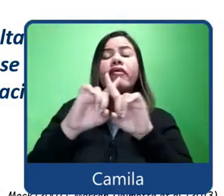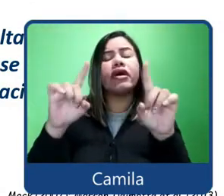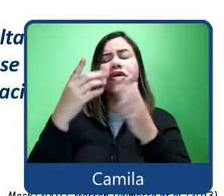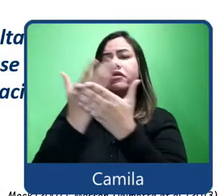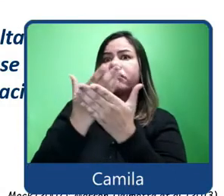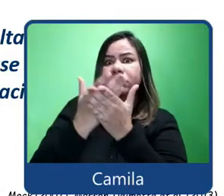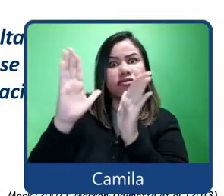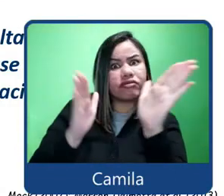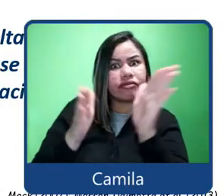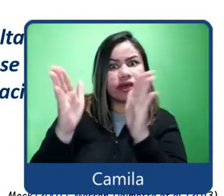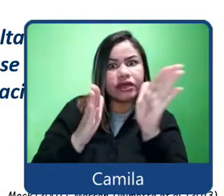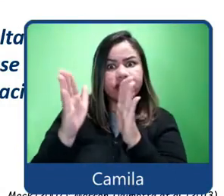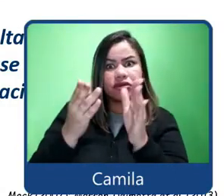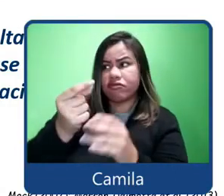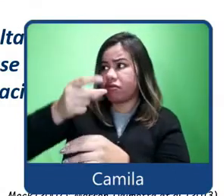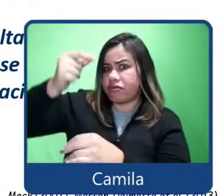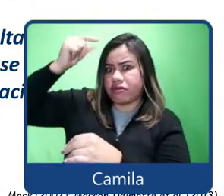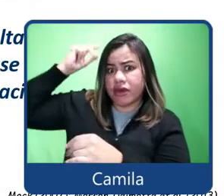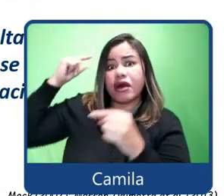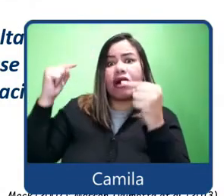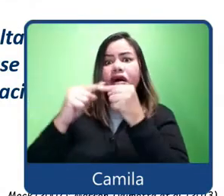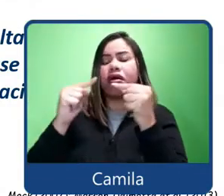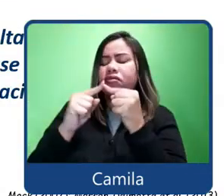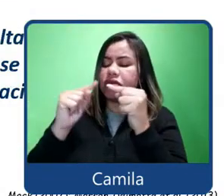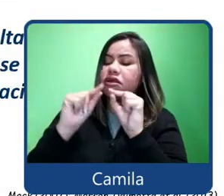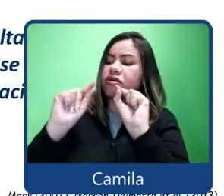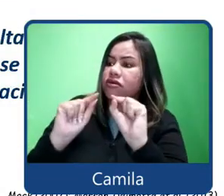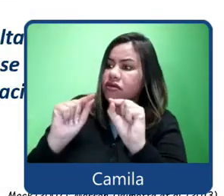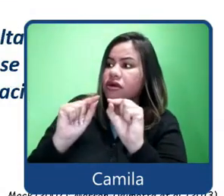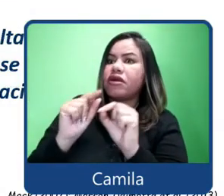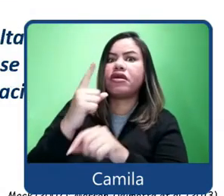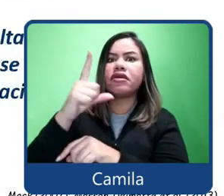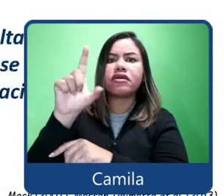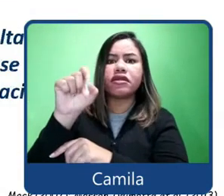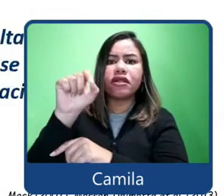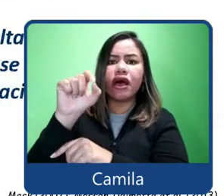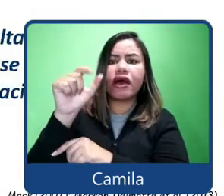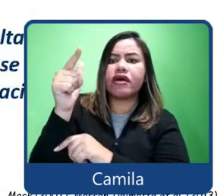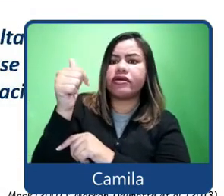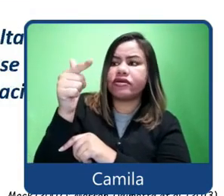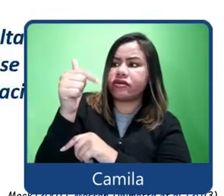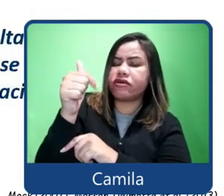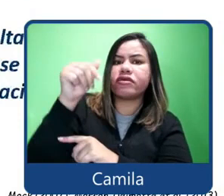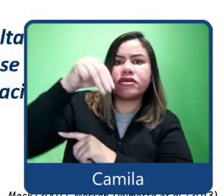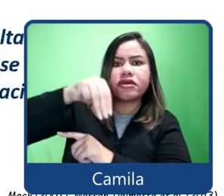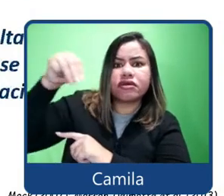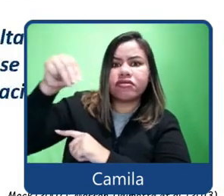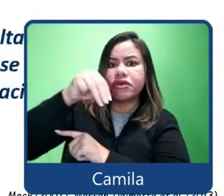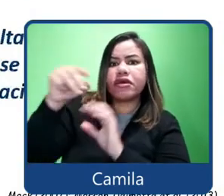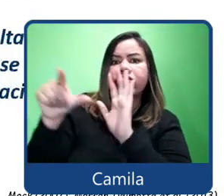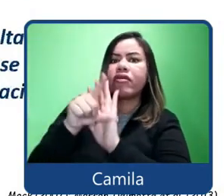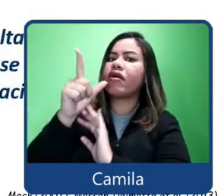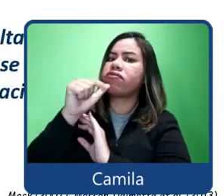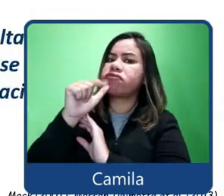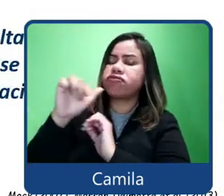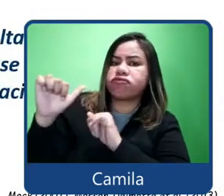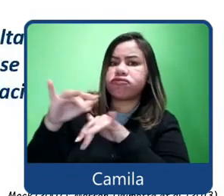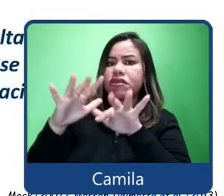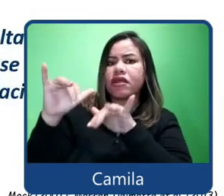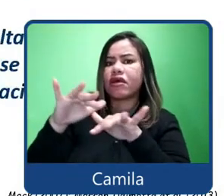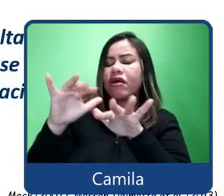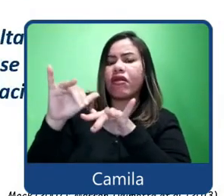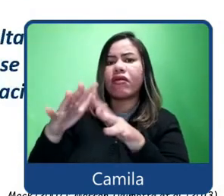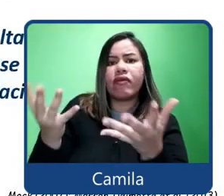elevação do nível do mar. Quando vamos para um intervalo específico desta transição aqui, ou seja, 14,6 mil anos antes do presente,